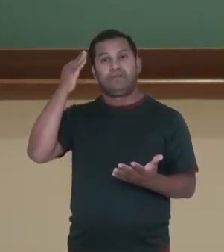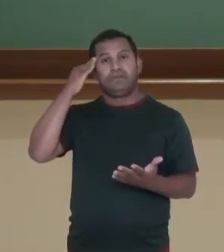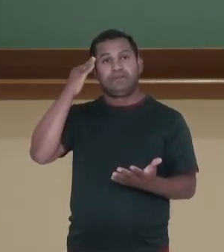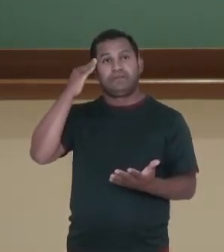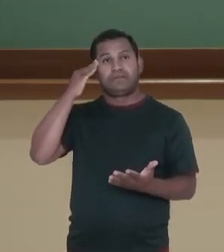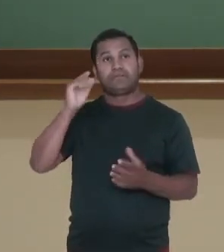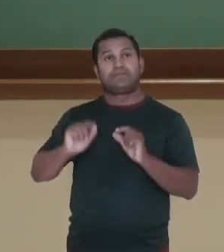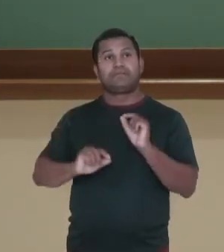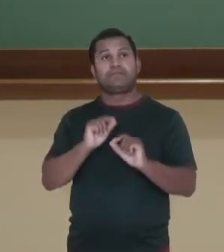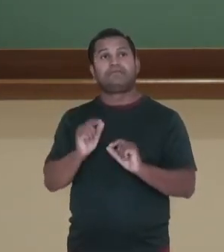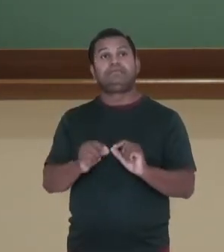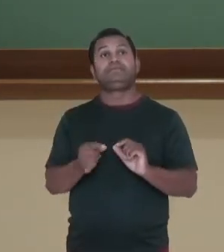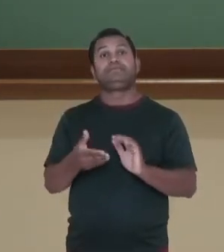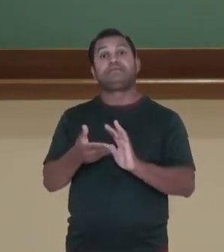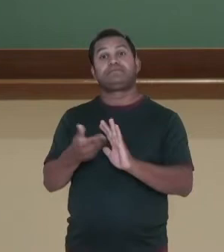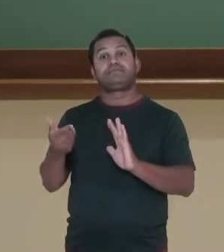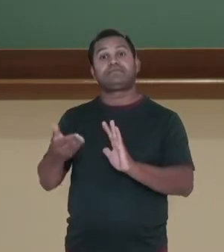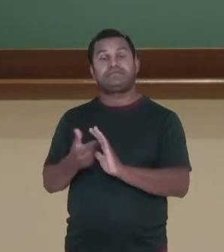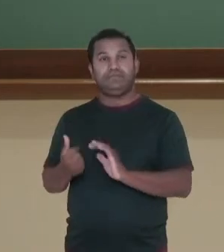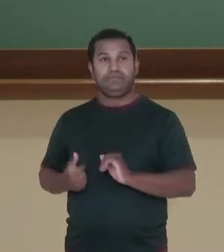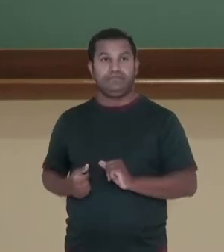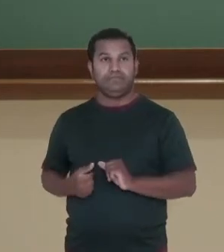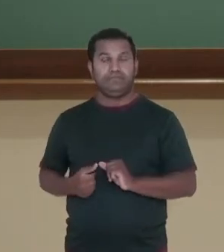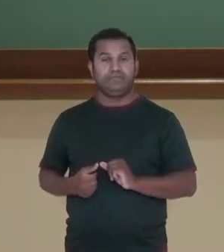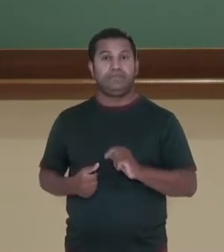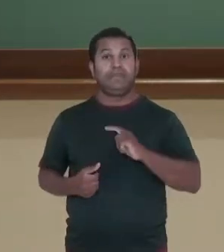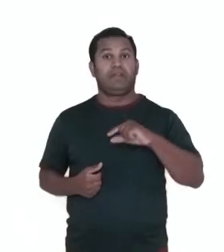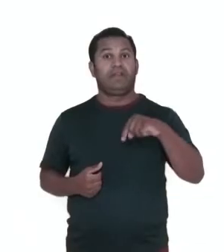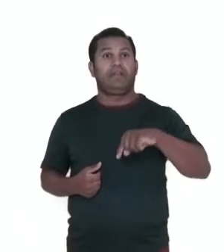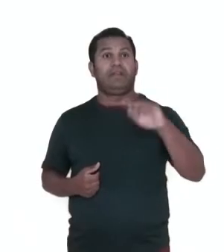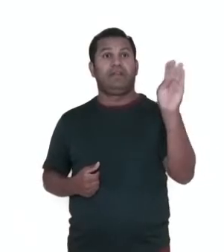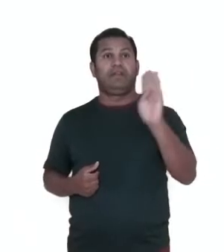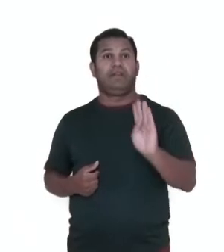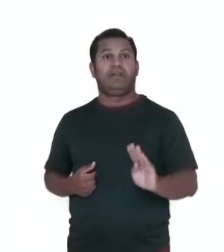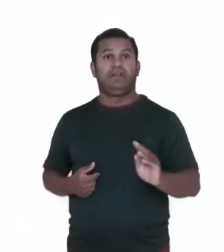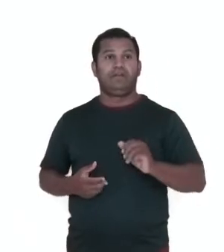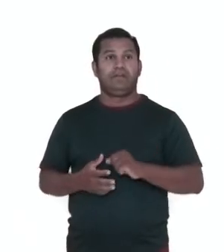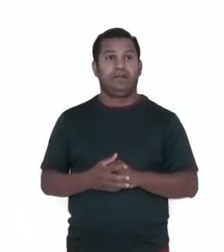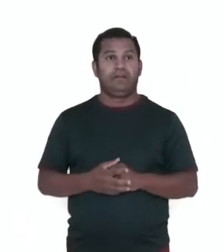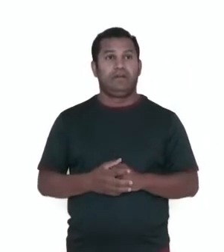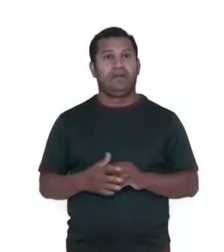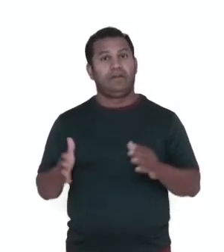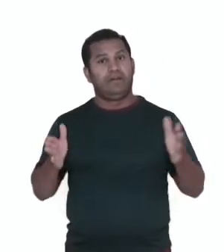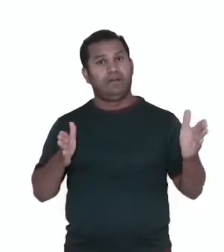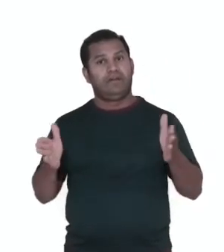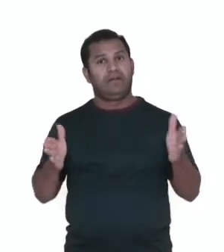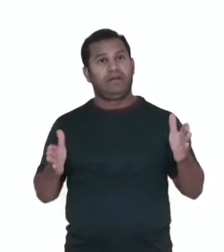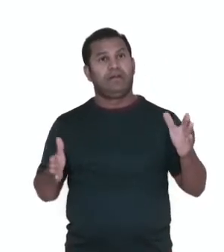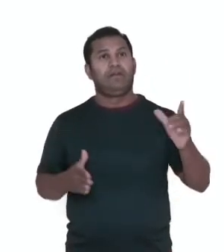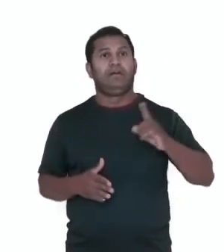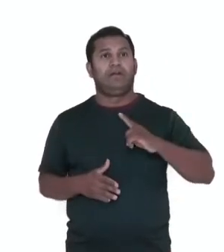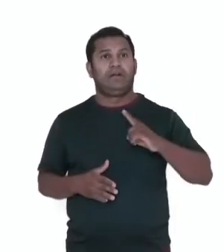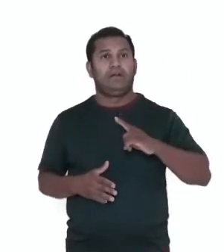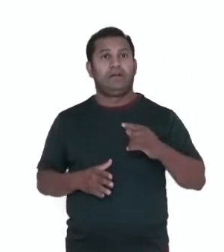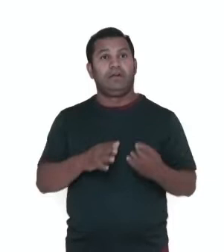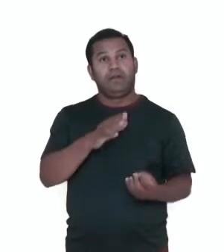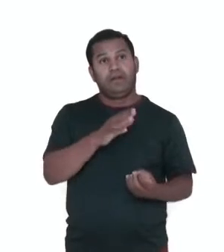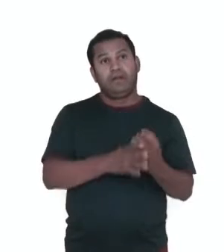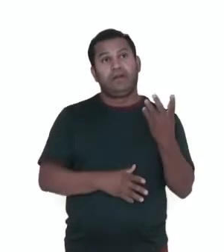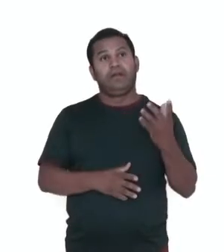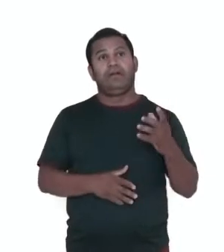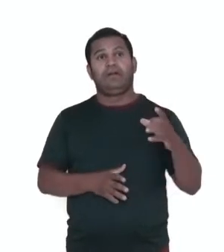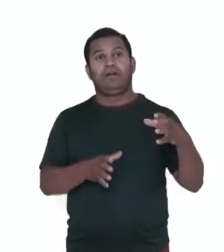dos dilemas, né? Olha, no Brasil. Olha que interessante, teve o primeiro concurso de eugenia realizado pela Inspetoria de